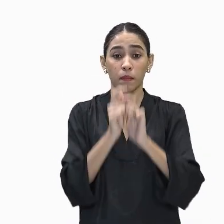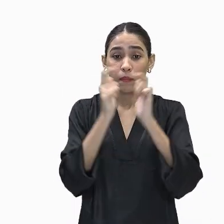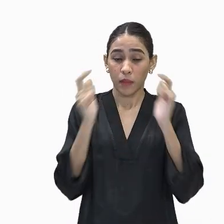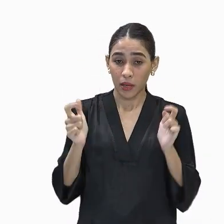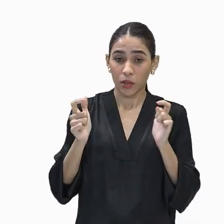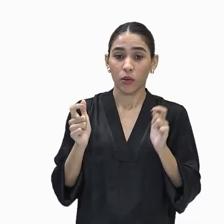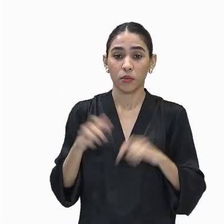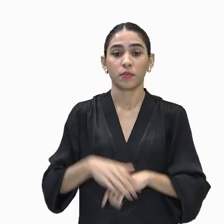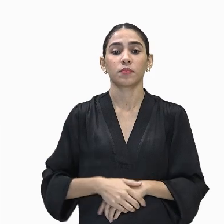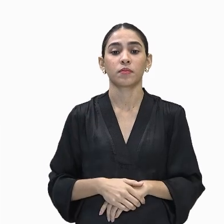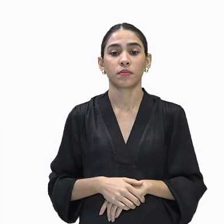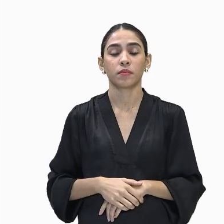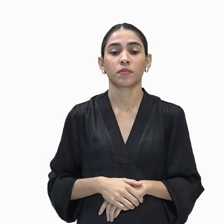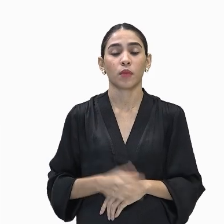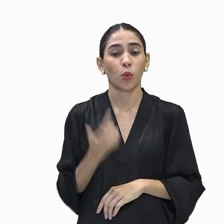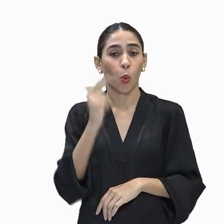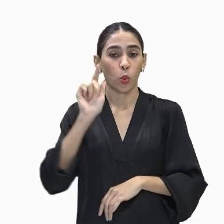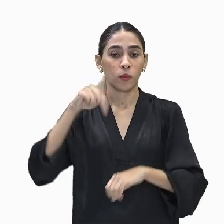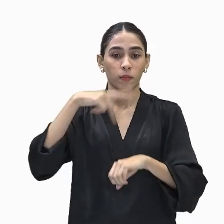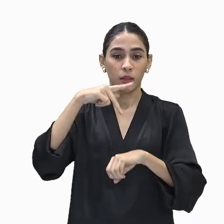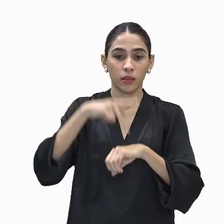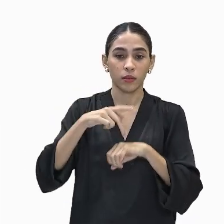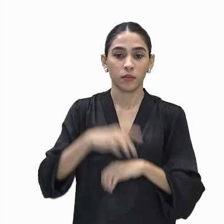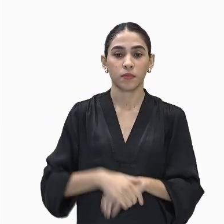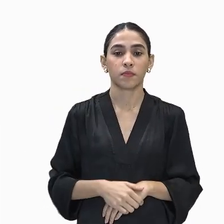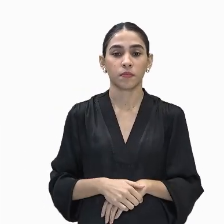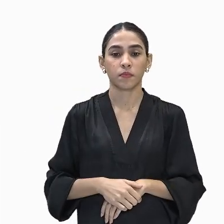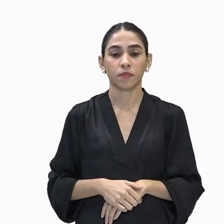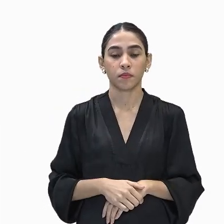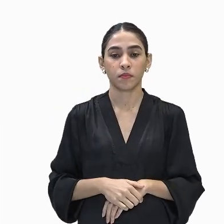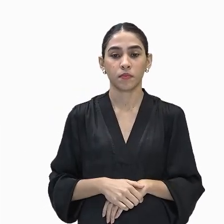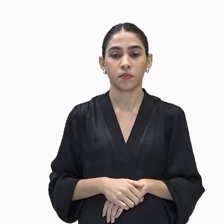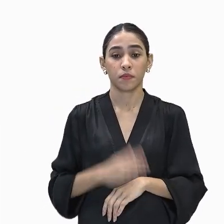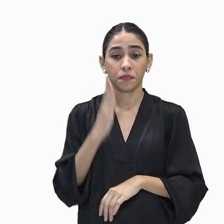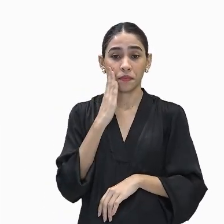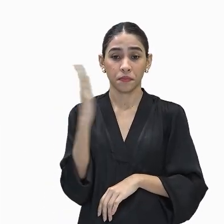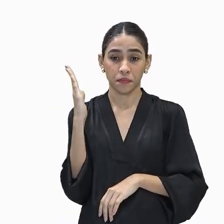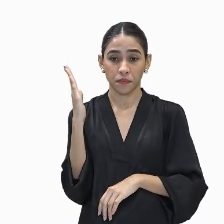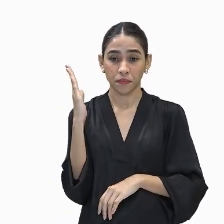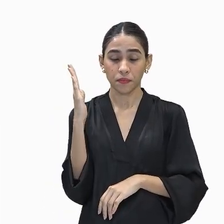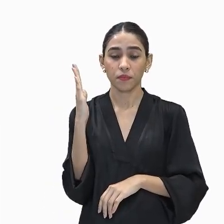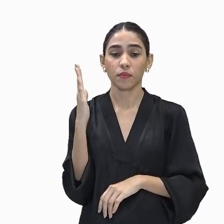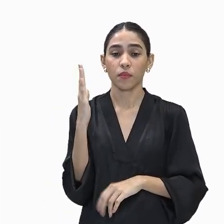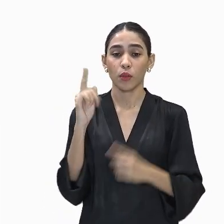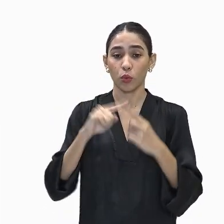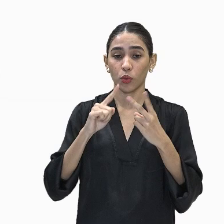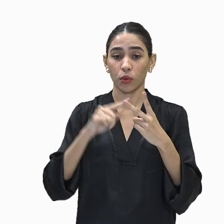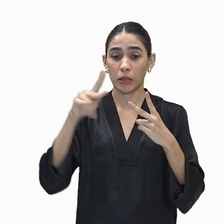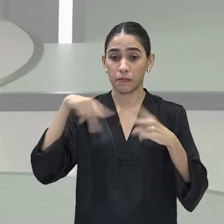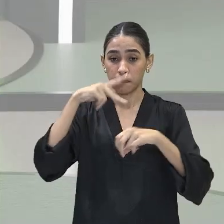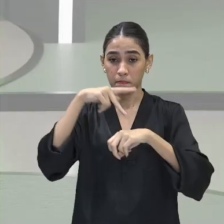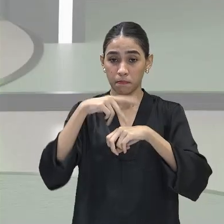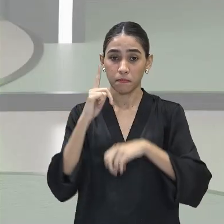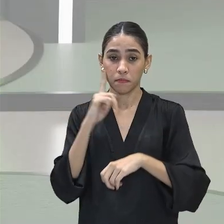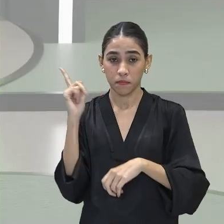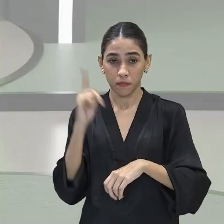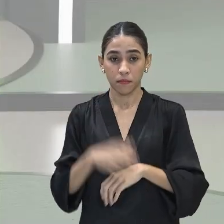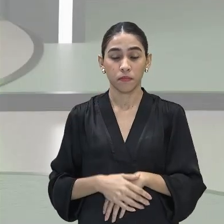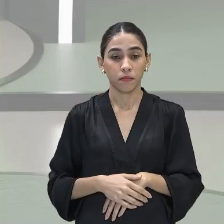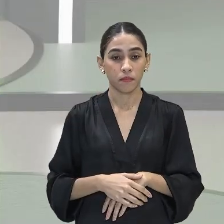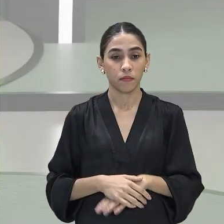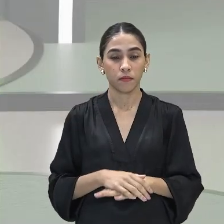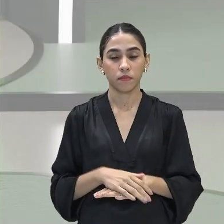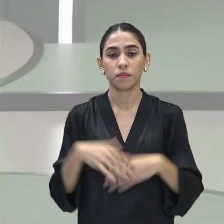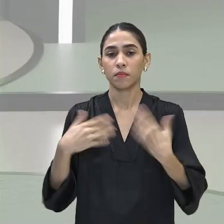bioma Pampas está em outro país, que é na área da Argentina e do Uruguai. E aqui, para a gente observar onde está